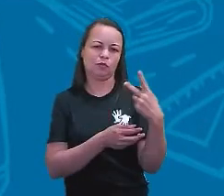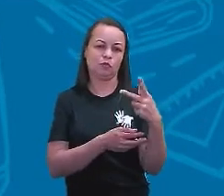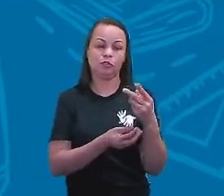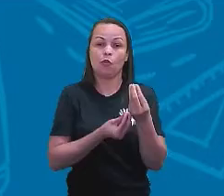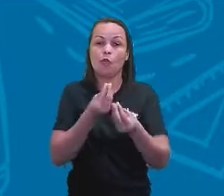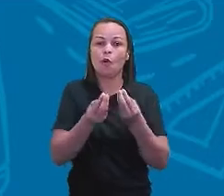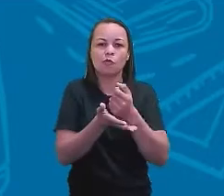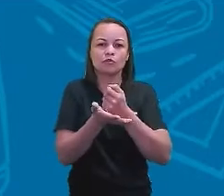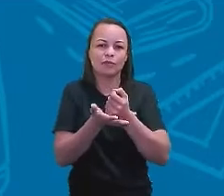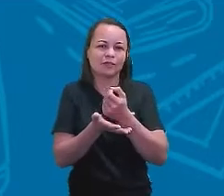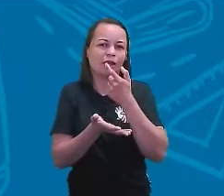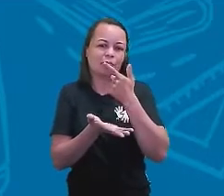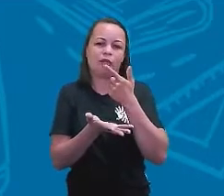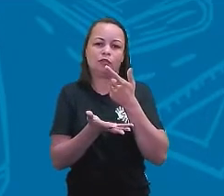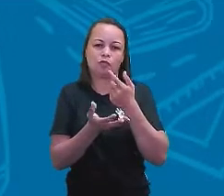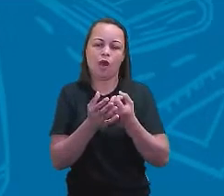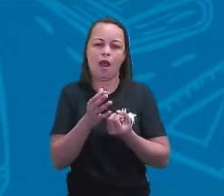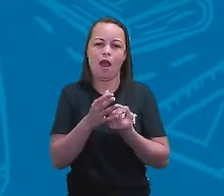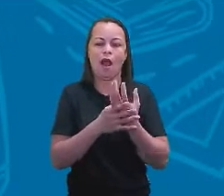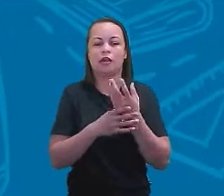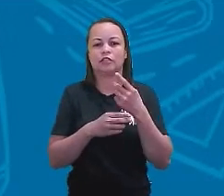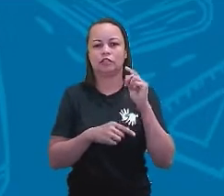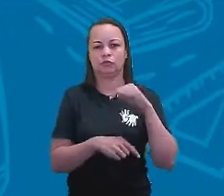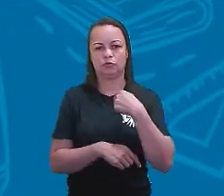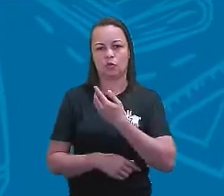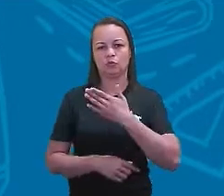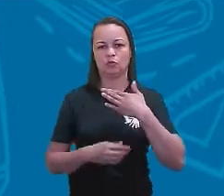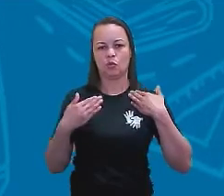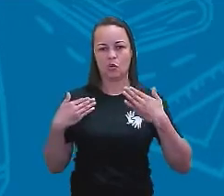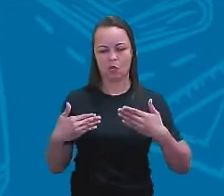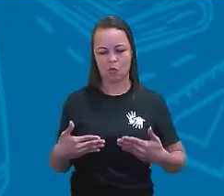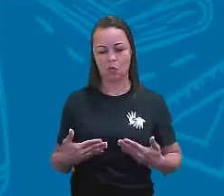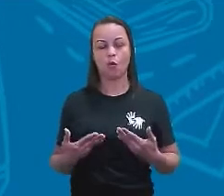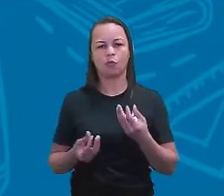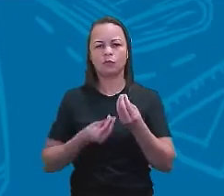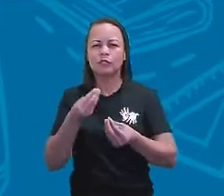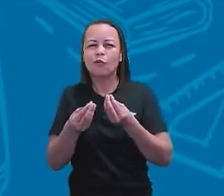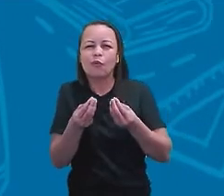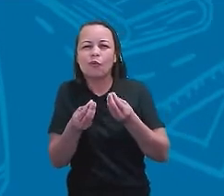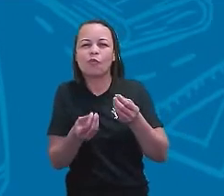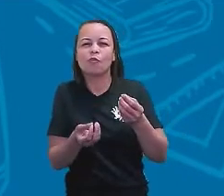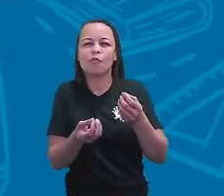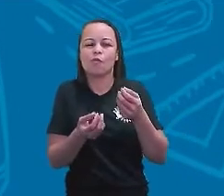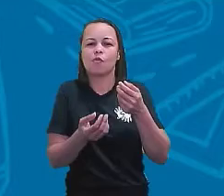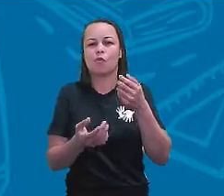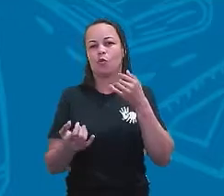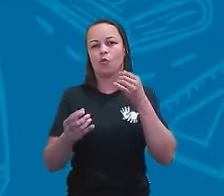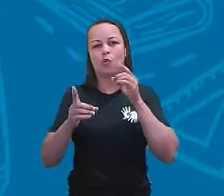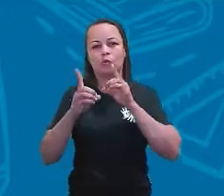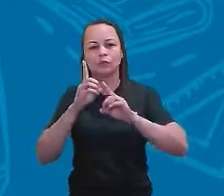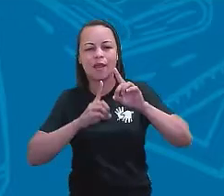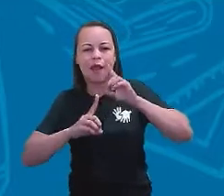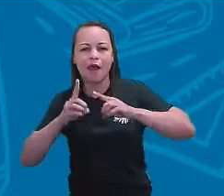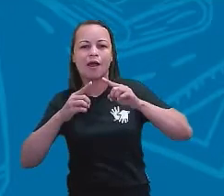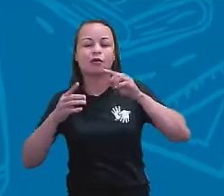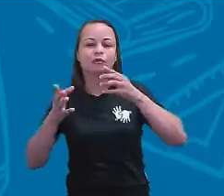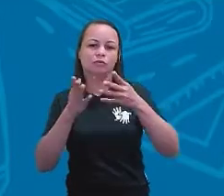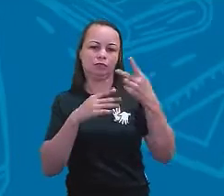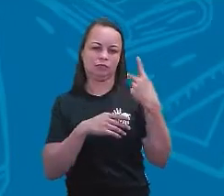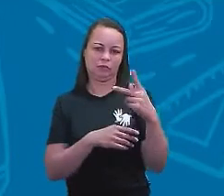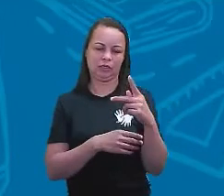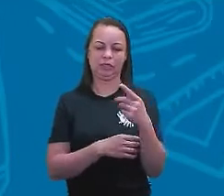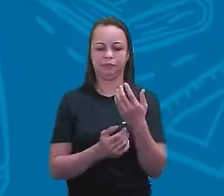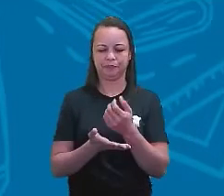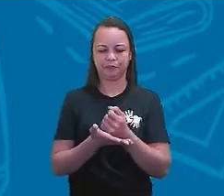medicamentos. Veja como a nossa aula de hoje está dialogando com a ciência farmacêutica. Preste atenção nisso, porque é extremamente importante aumentar